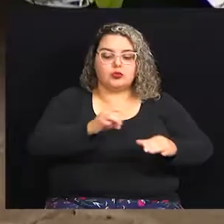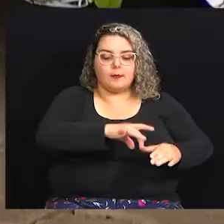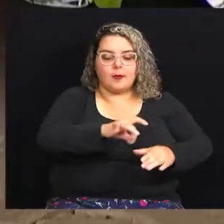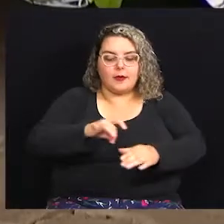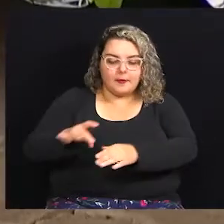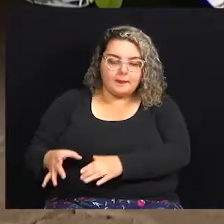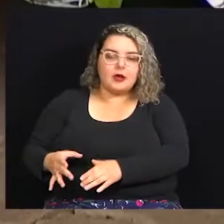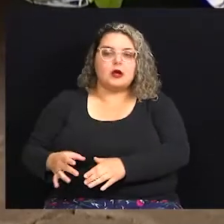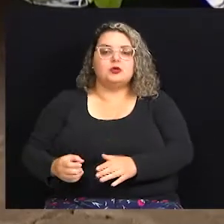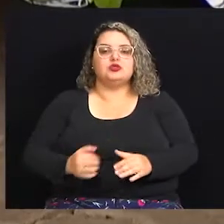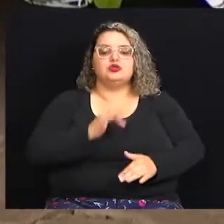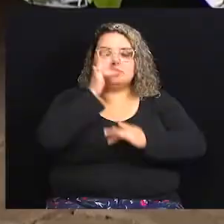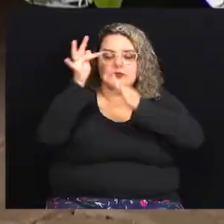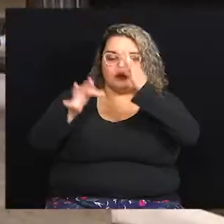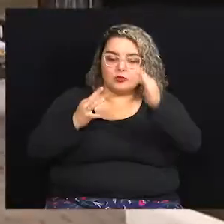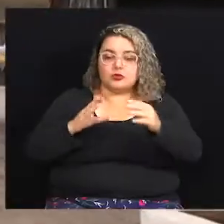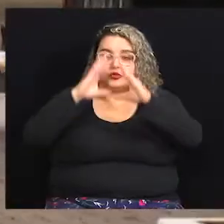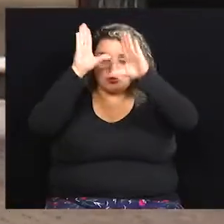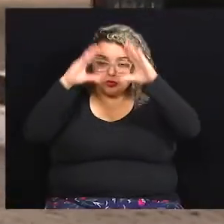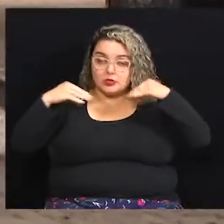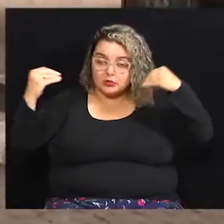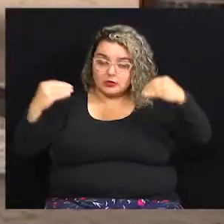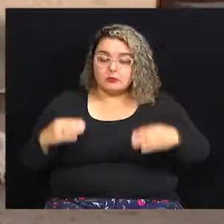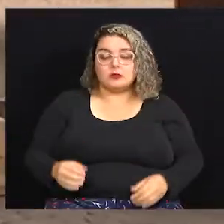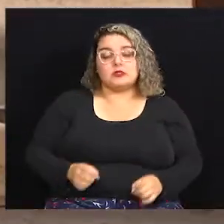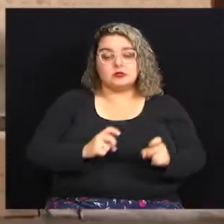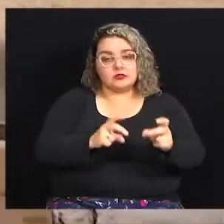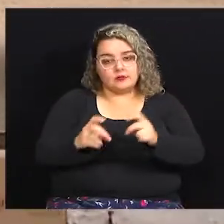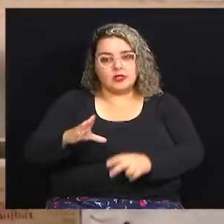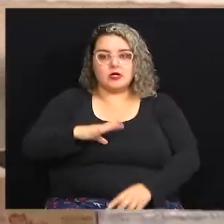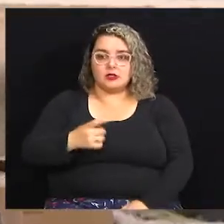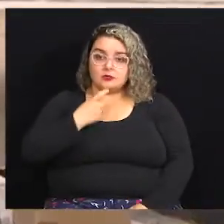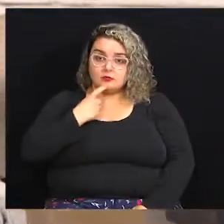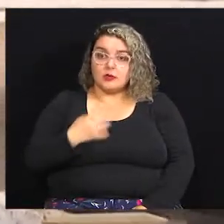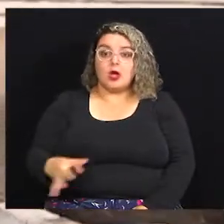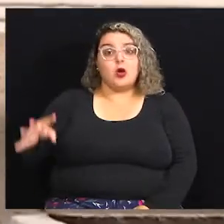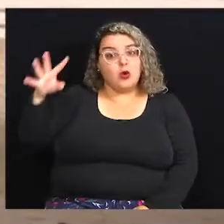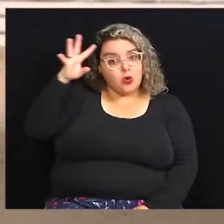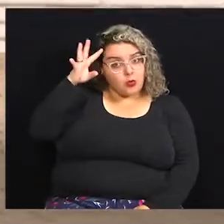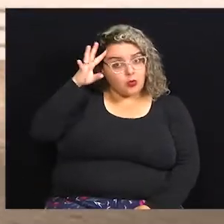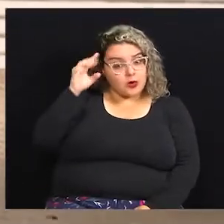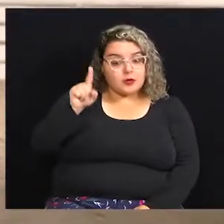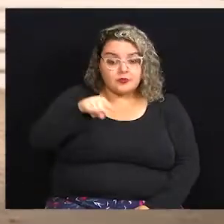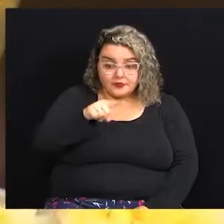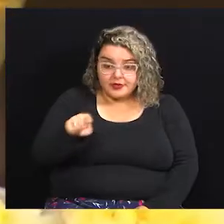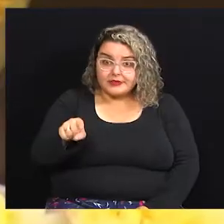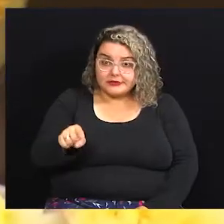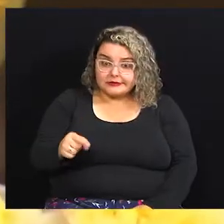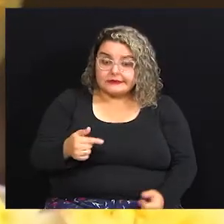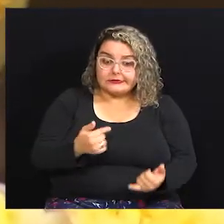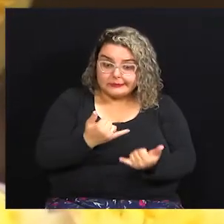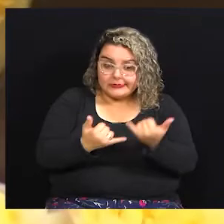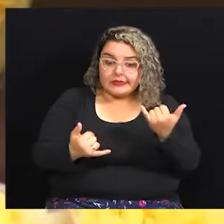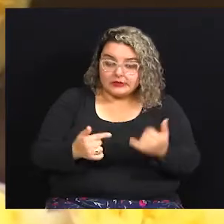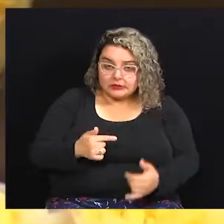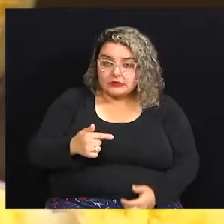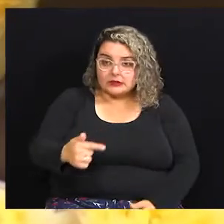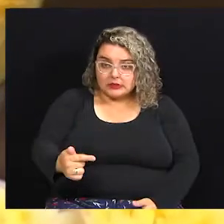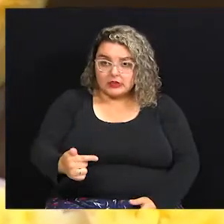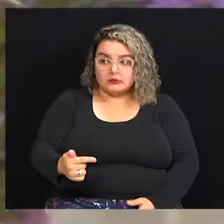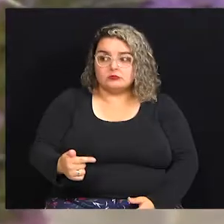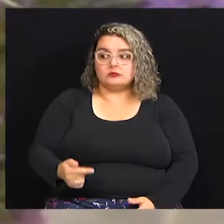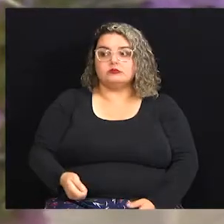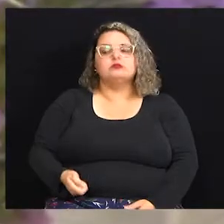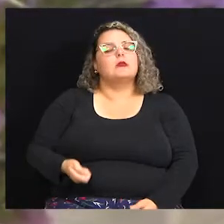metropolitana de Campinas mesmo com feriado caindo em uma quarta-feira bem no meio da semana o setor aposta nas